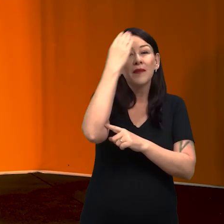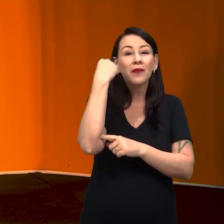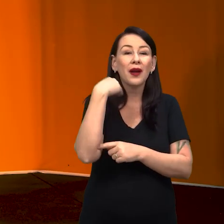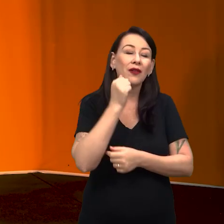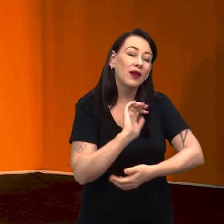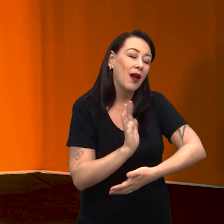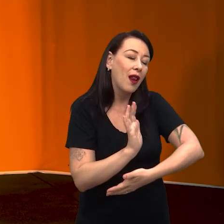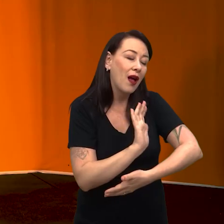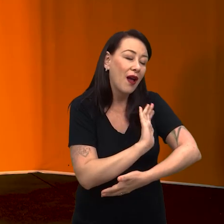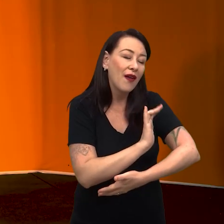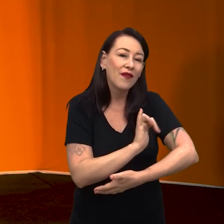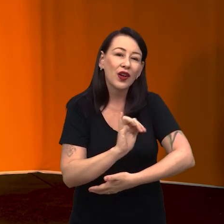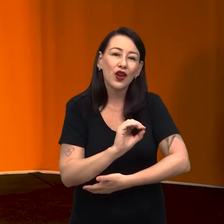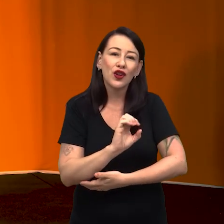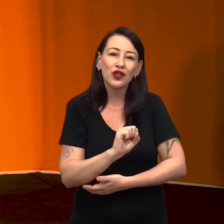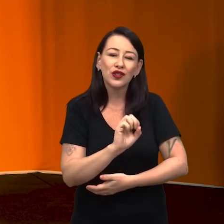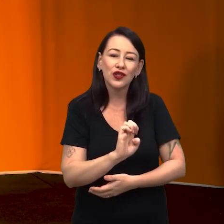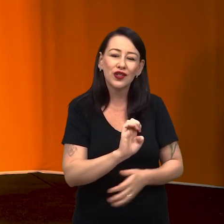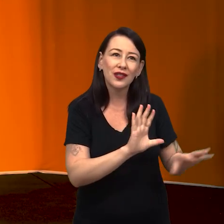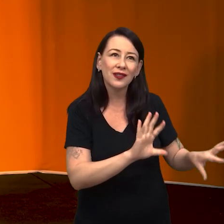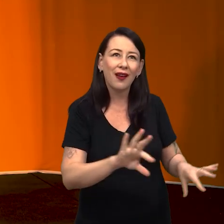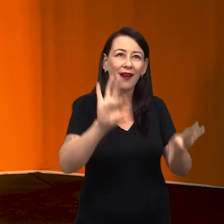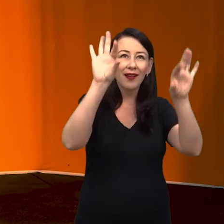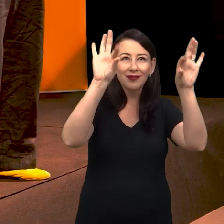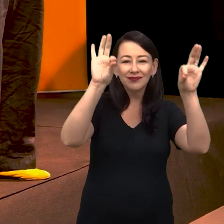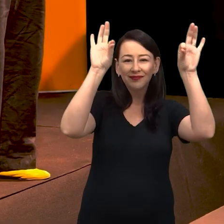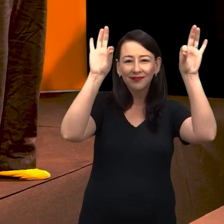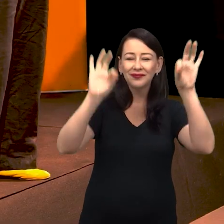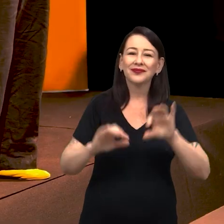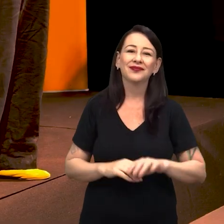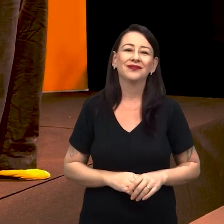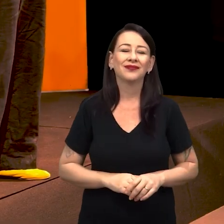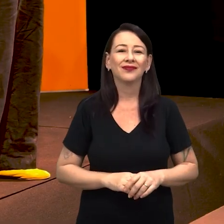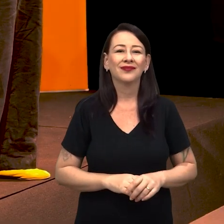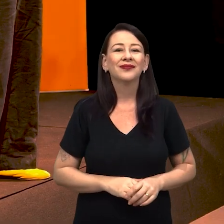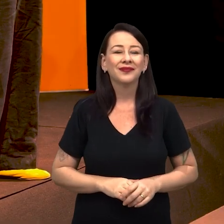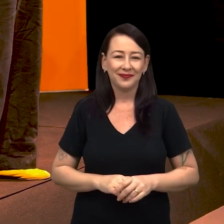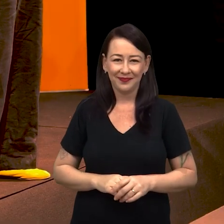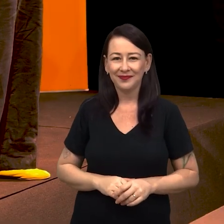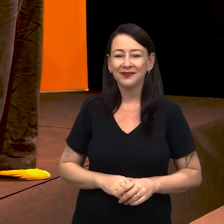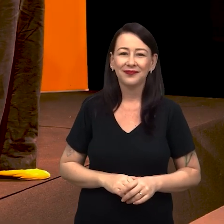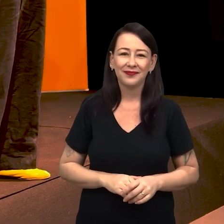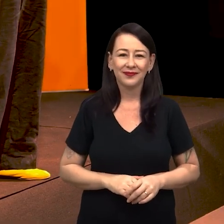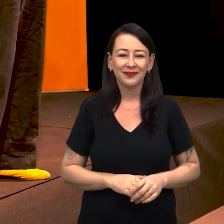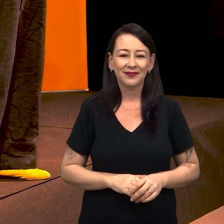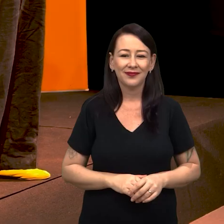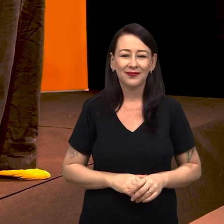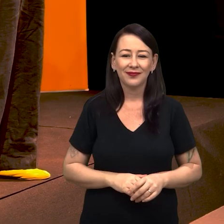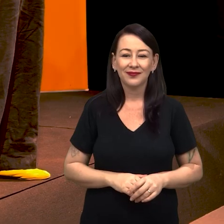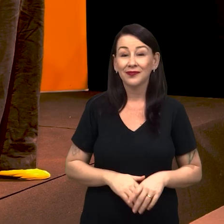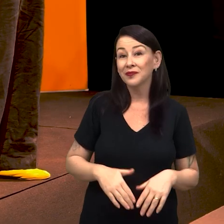Maria lavava, José estendia. Maria lavava,